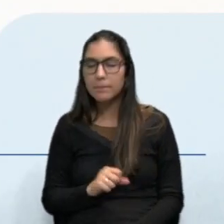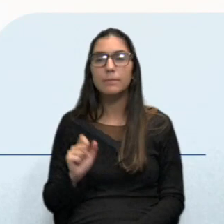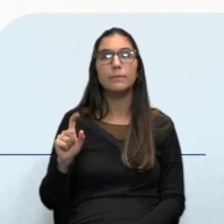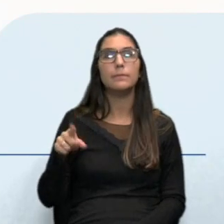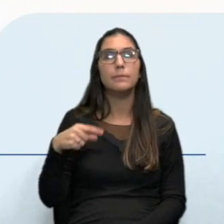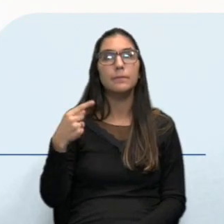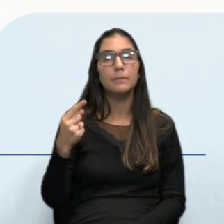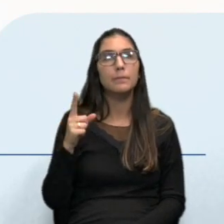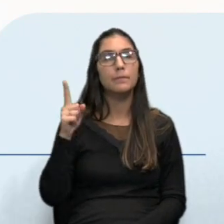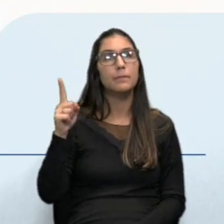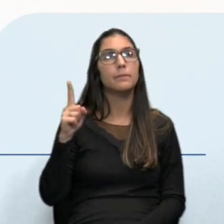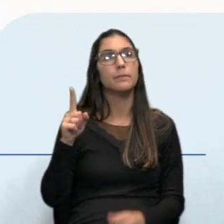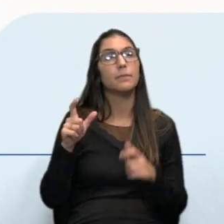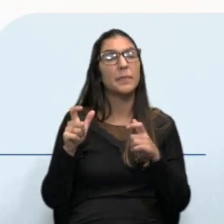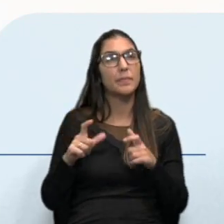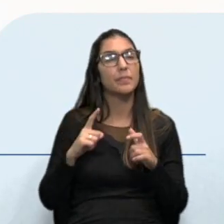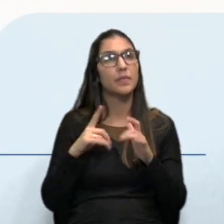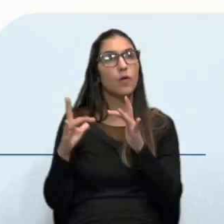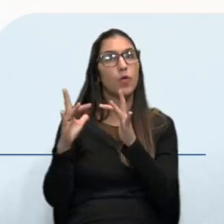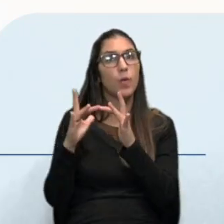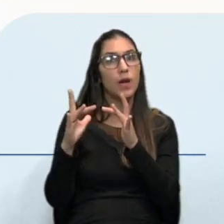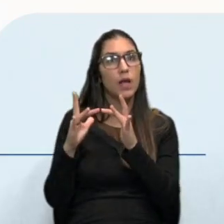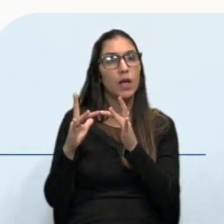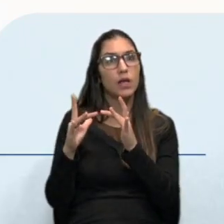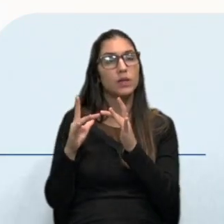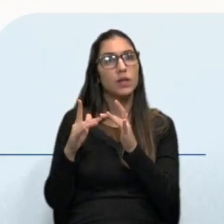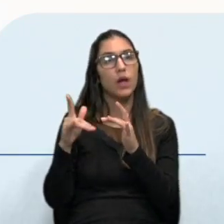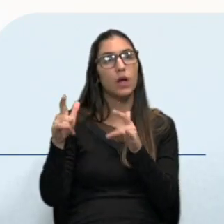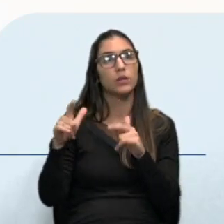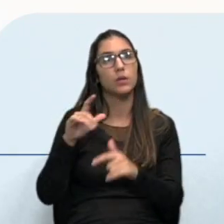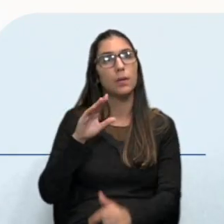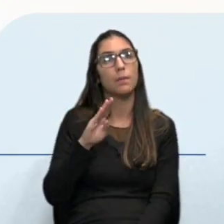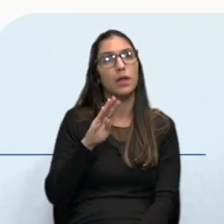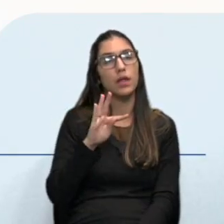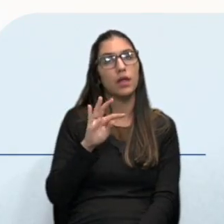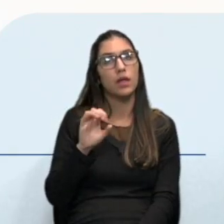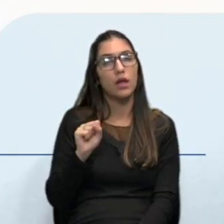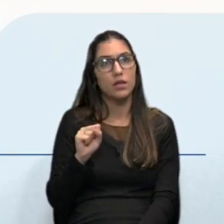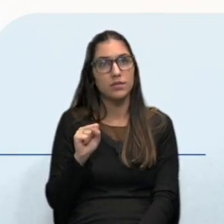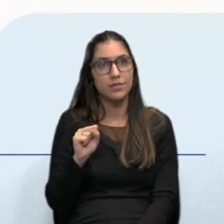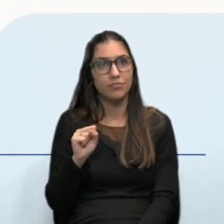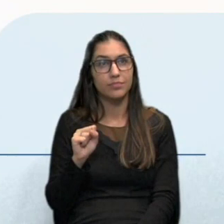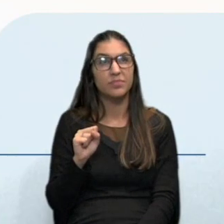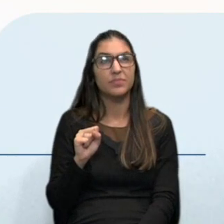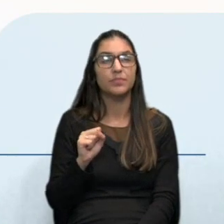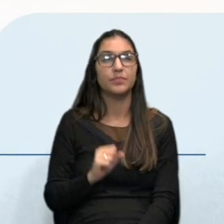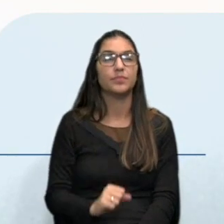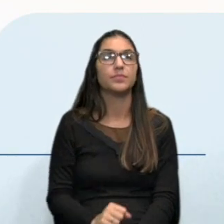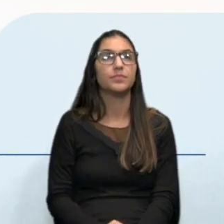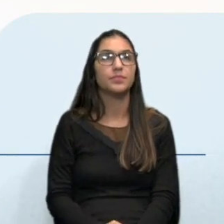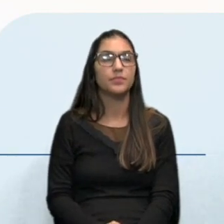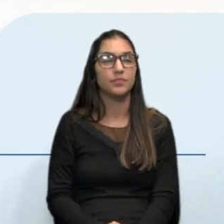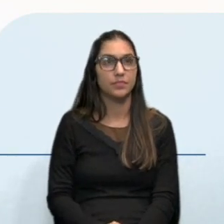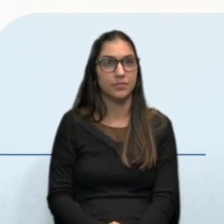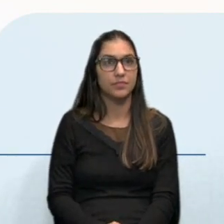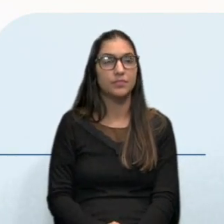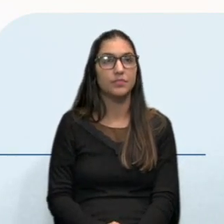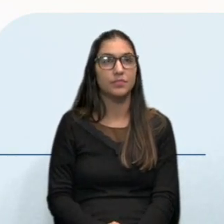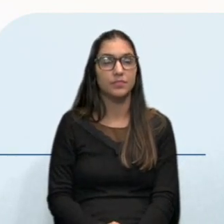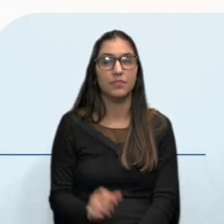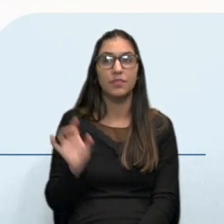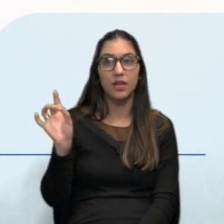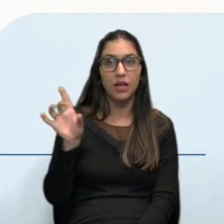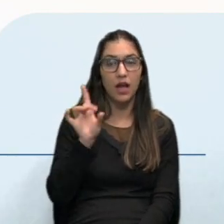Depois, essa estação móvel está conectada, então, a uma BTS, Base Transceiver Station.